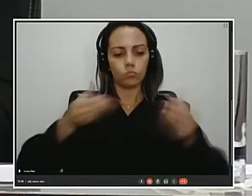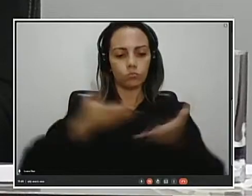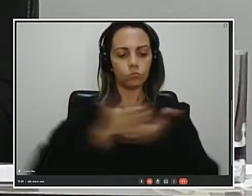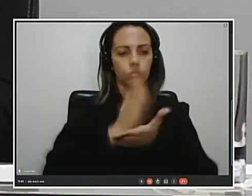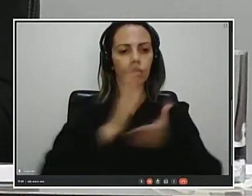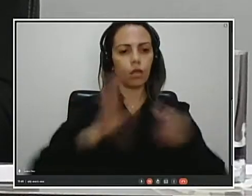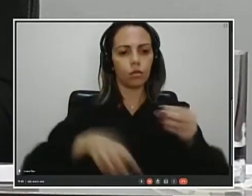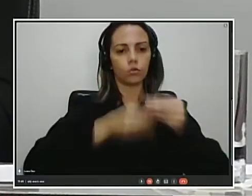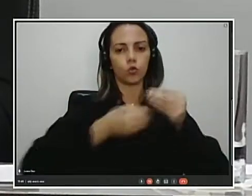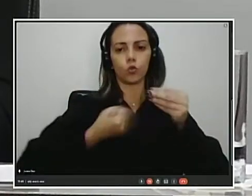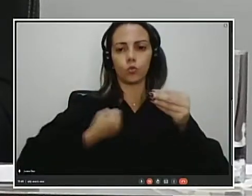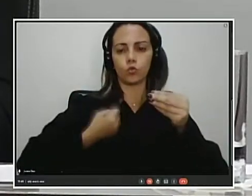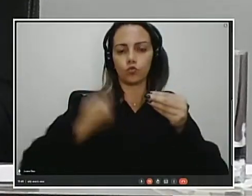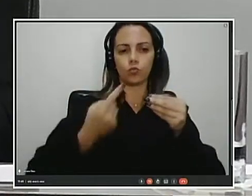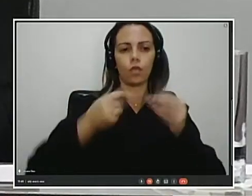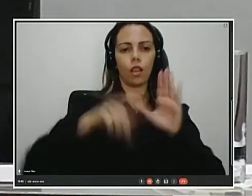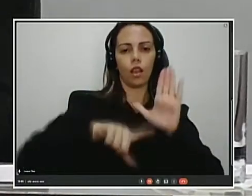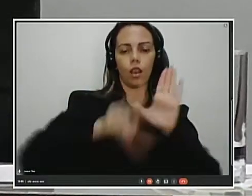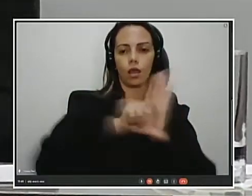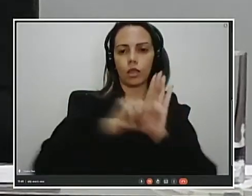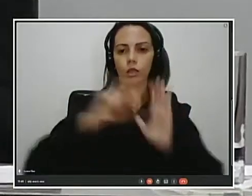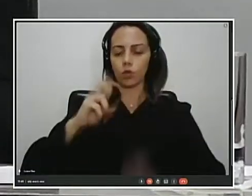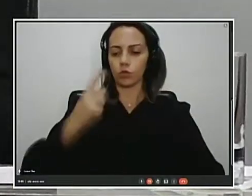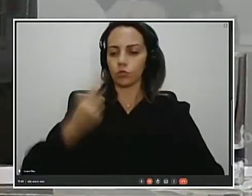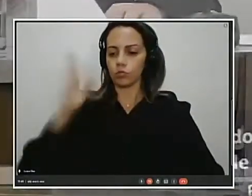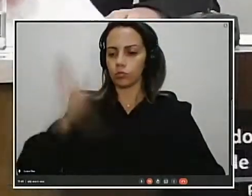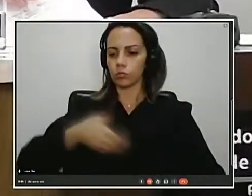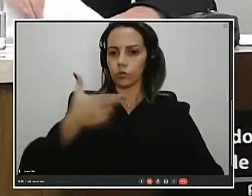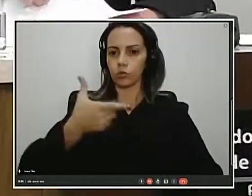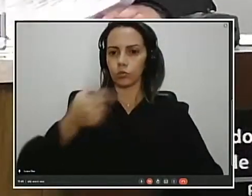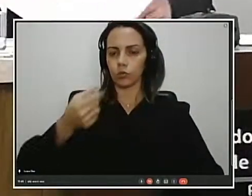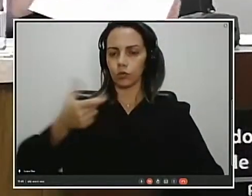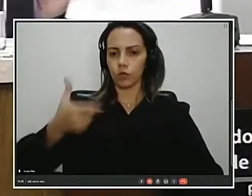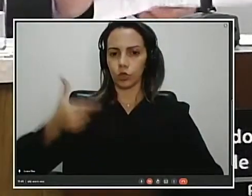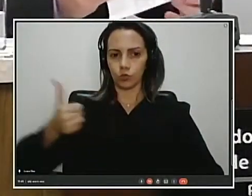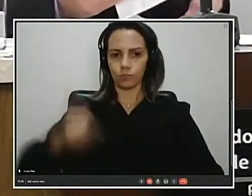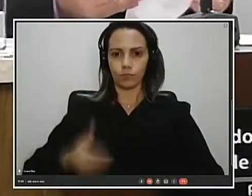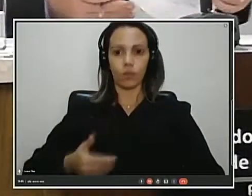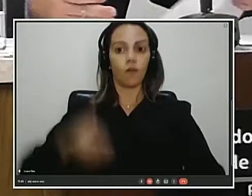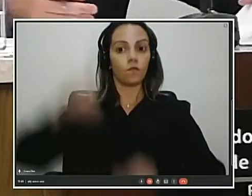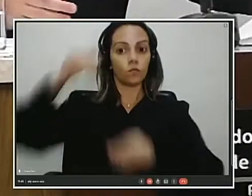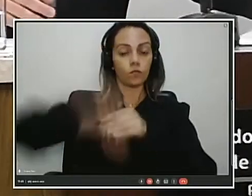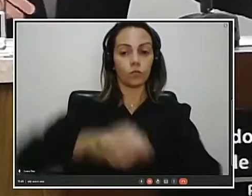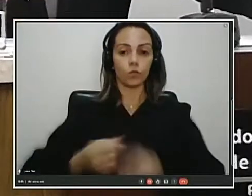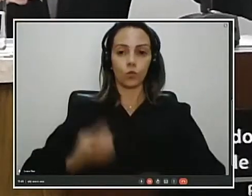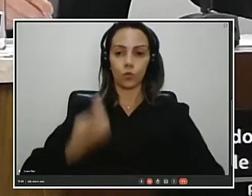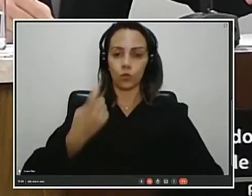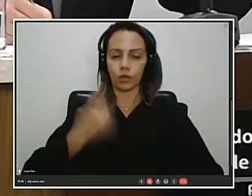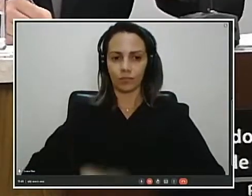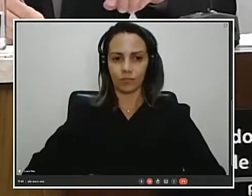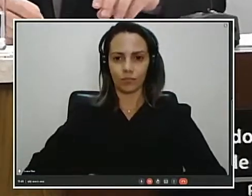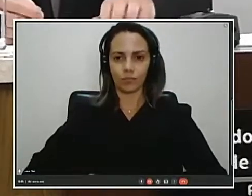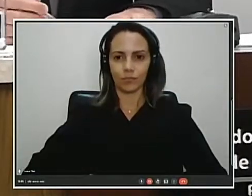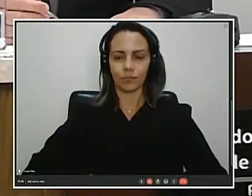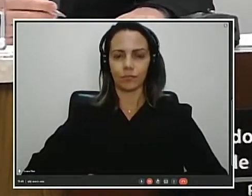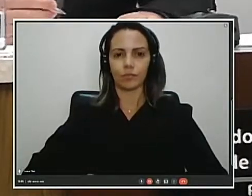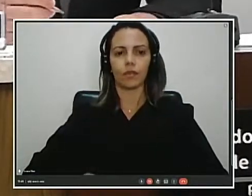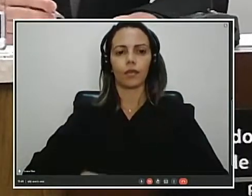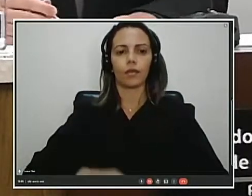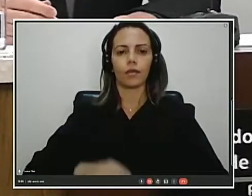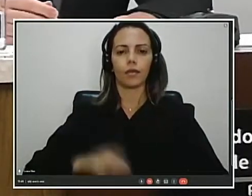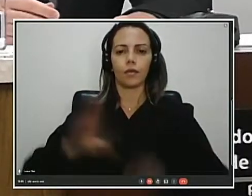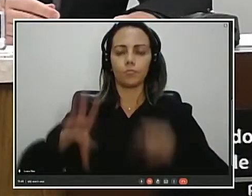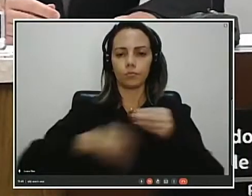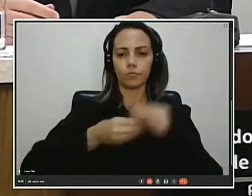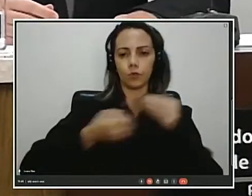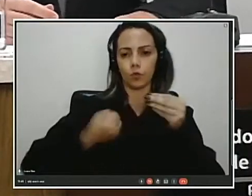lei ordinário número 51 de 2021. Votação única, a emenda de número 1 do projeto de lei ordinário